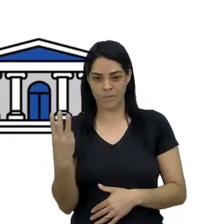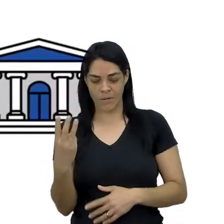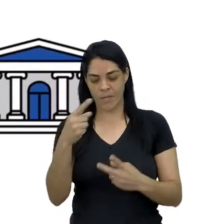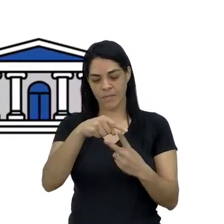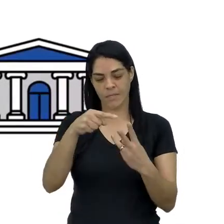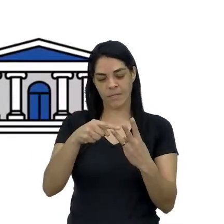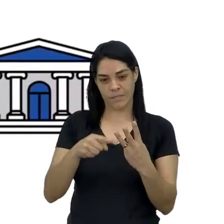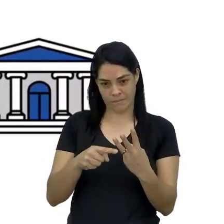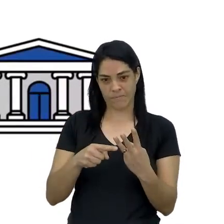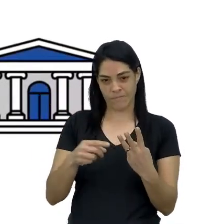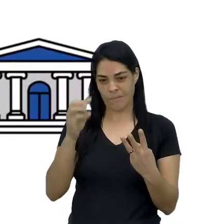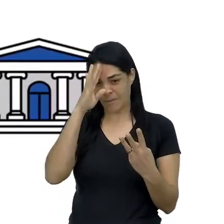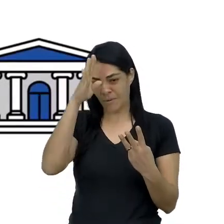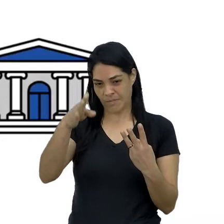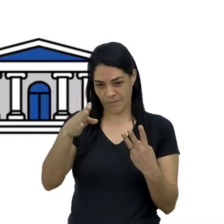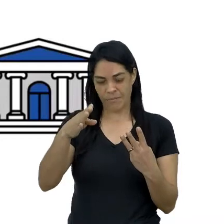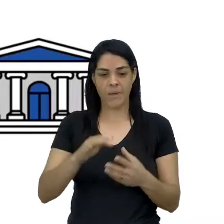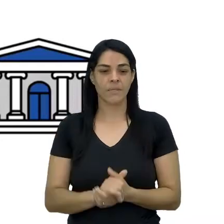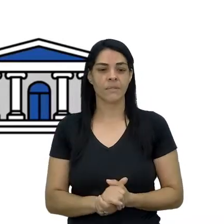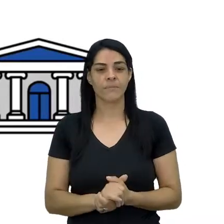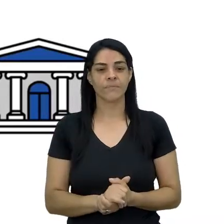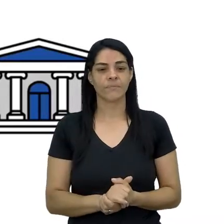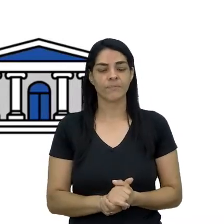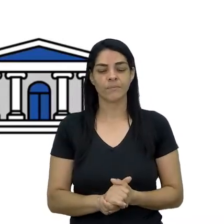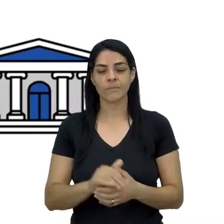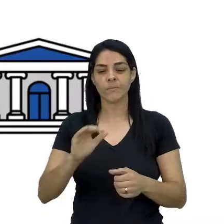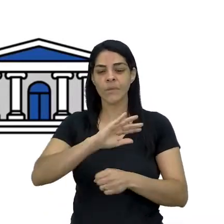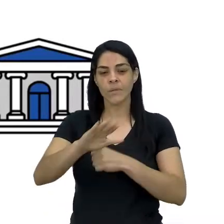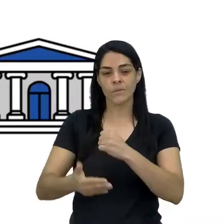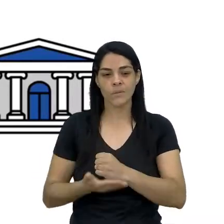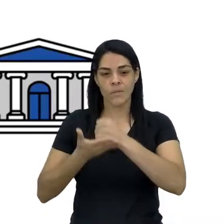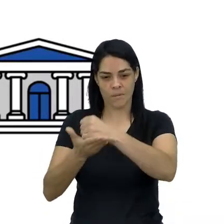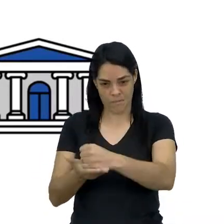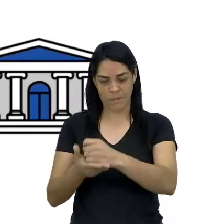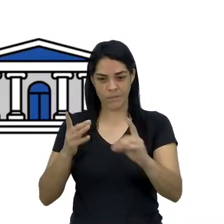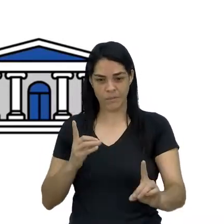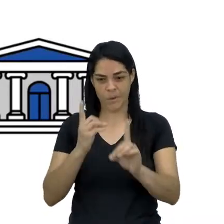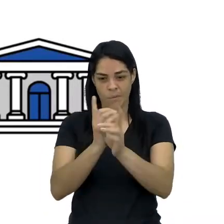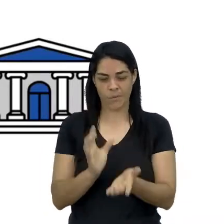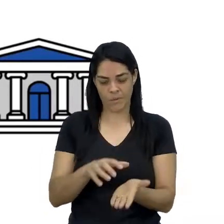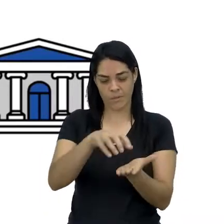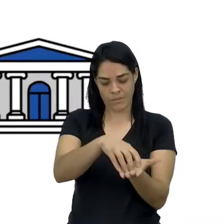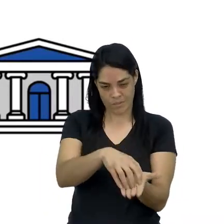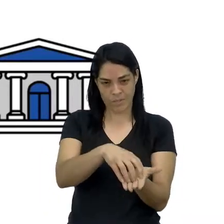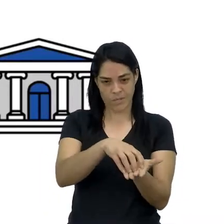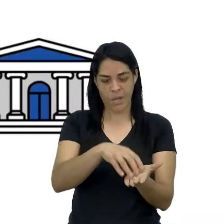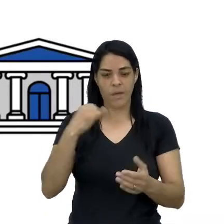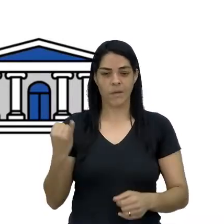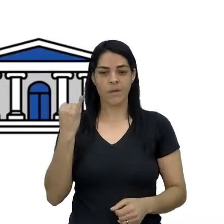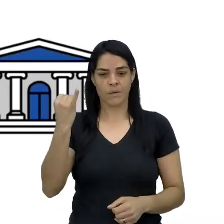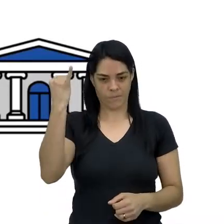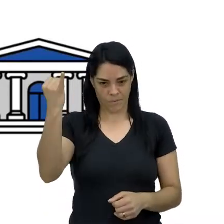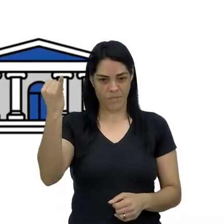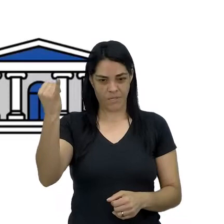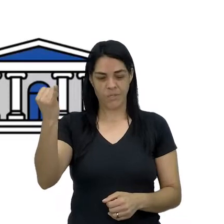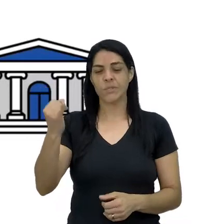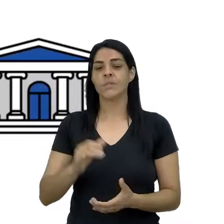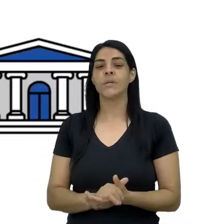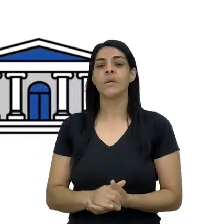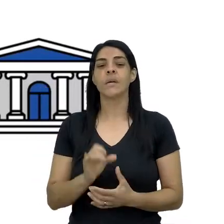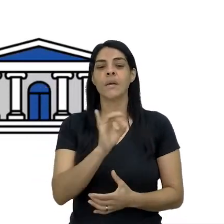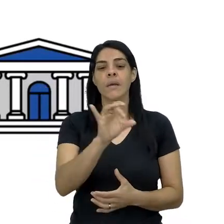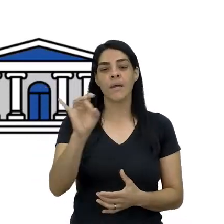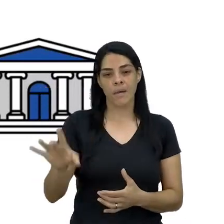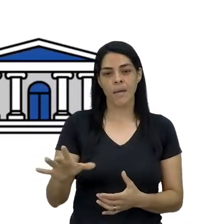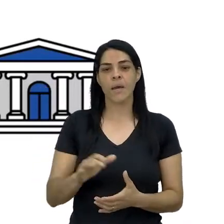elementos principais. A genuína sustentabilidade se encontra no centro e será importante considerar cada um